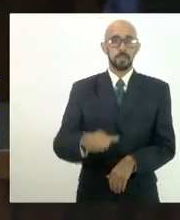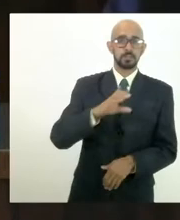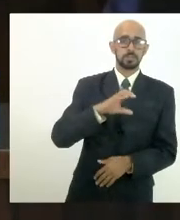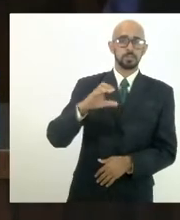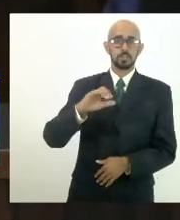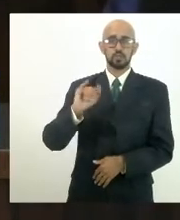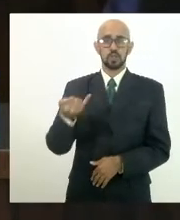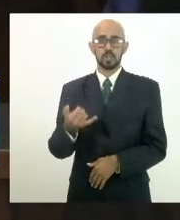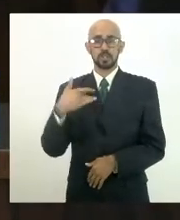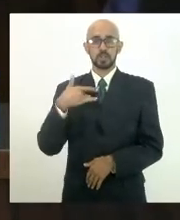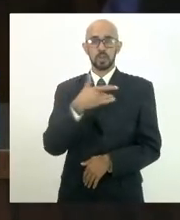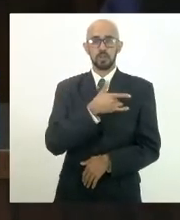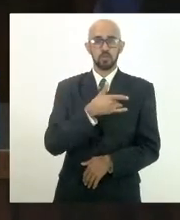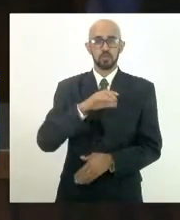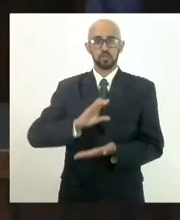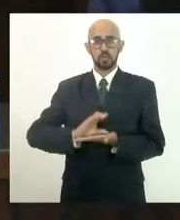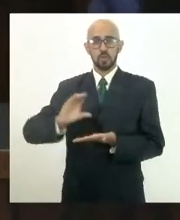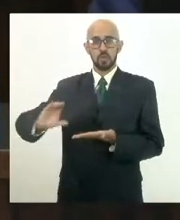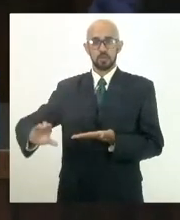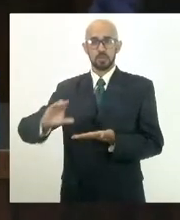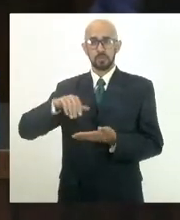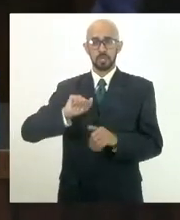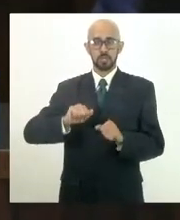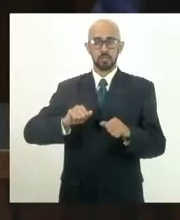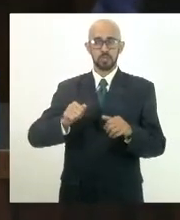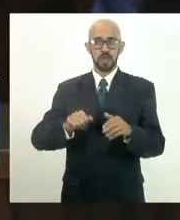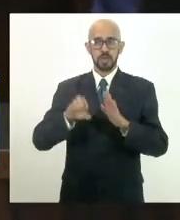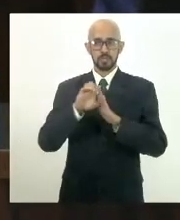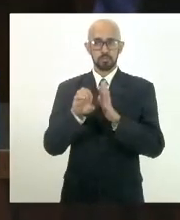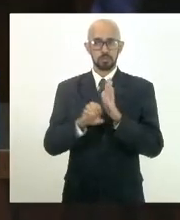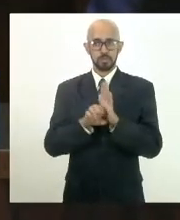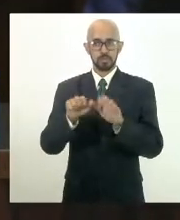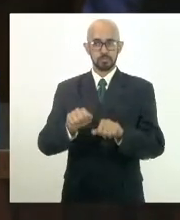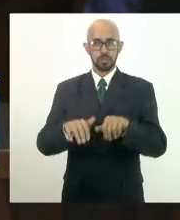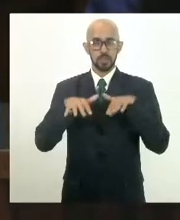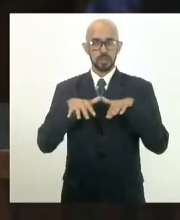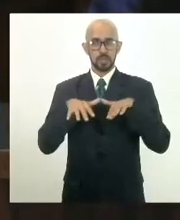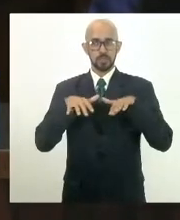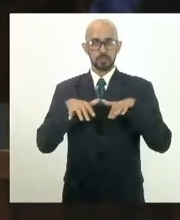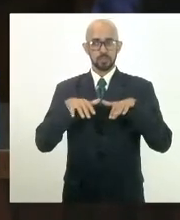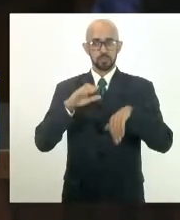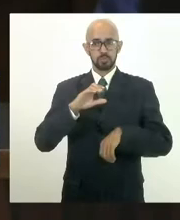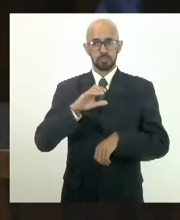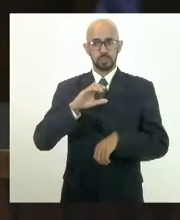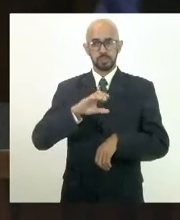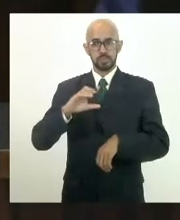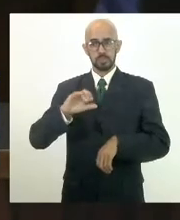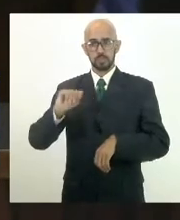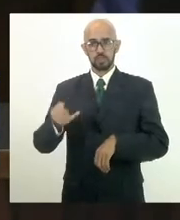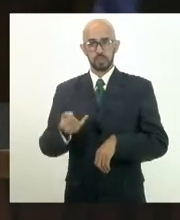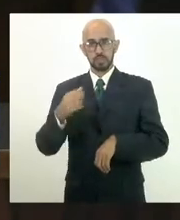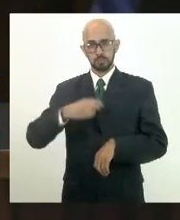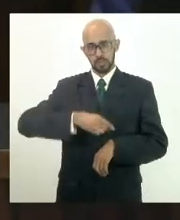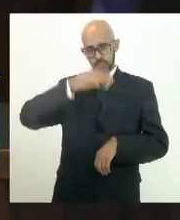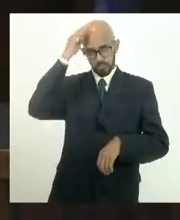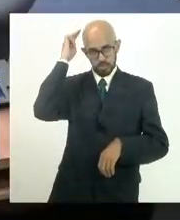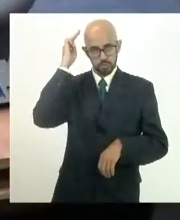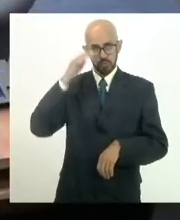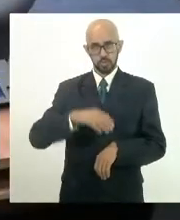Saúde e de Orçamento às emendas de plenário. para emitir pareceres pela Comissão de Constituição de Justiça, deputado Márcio Pacheco.